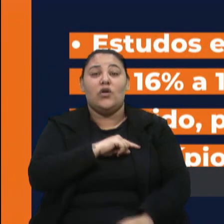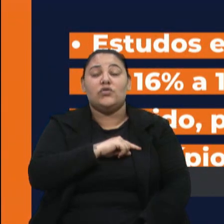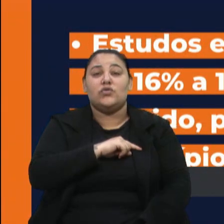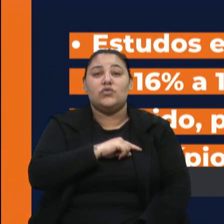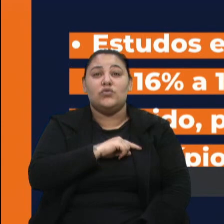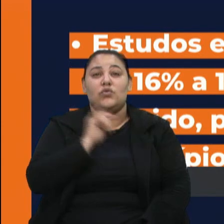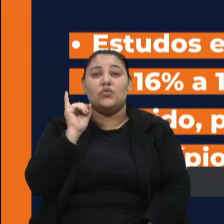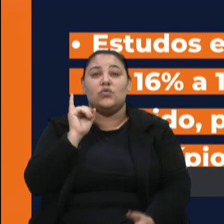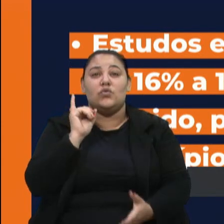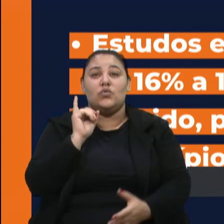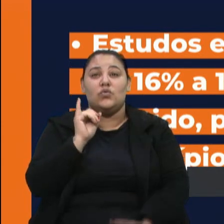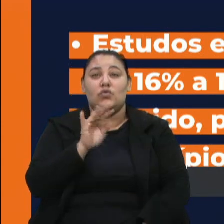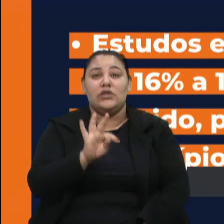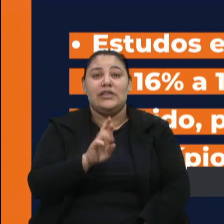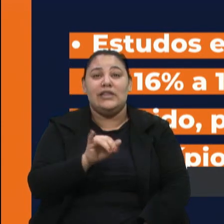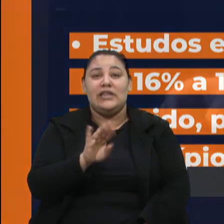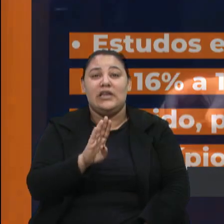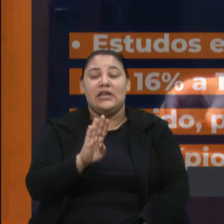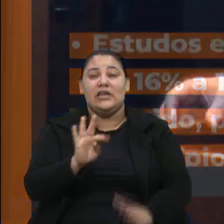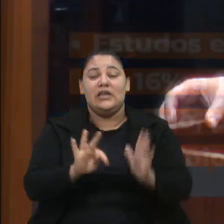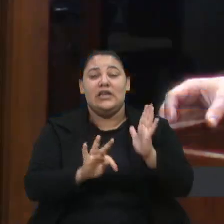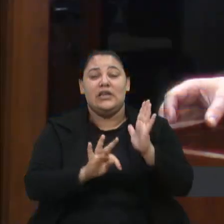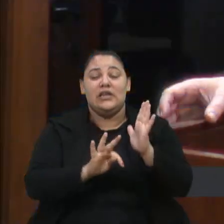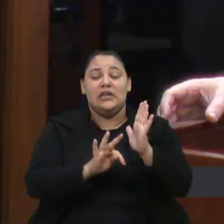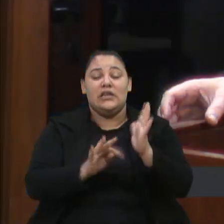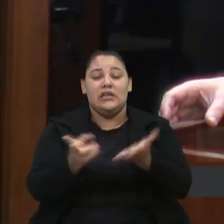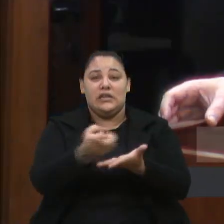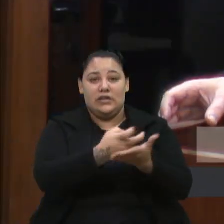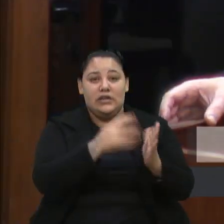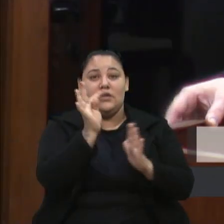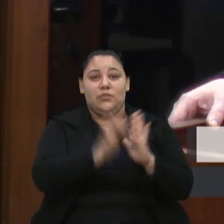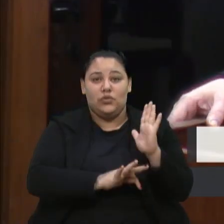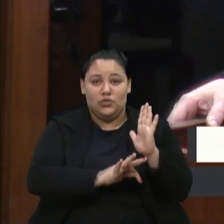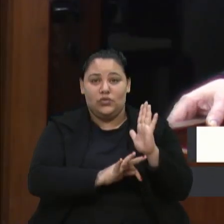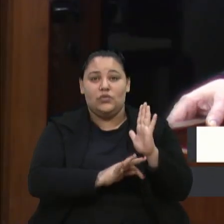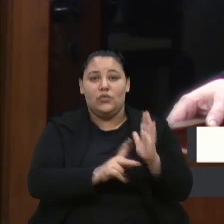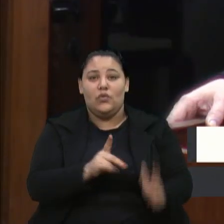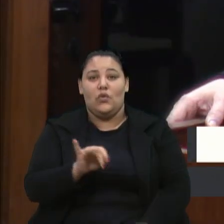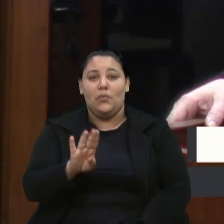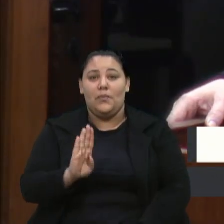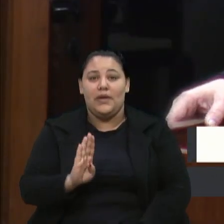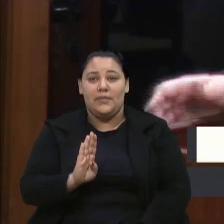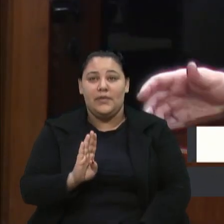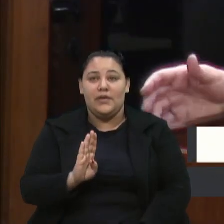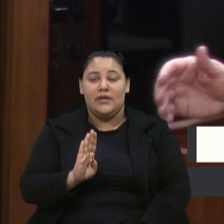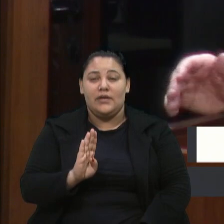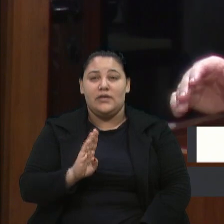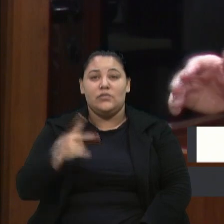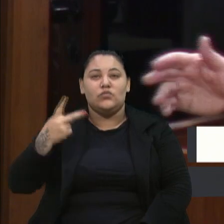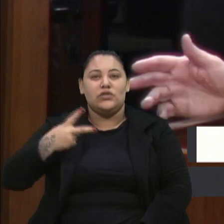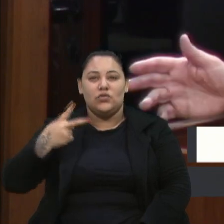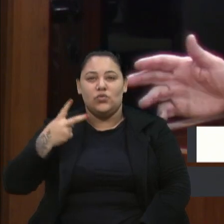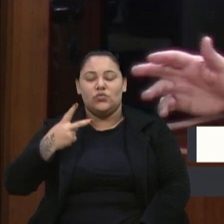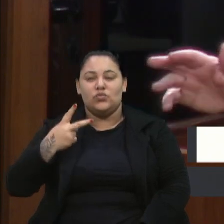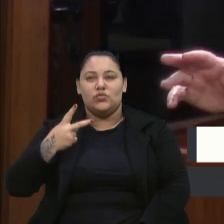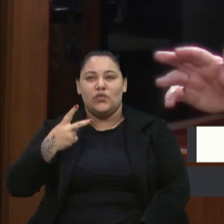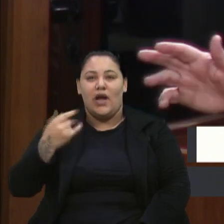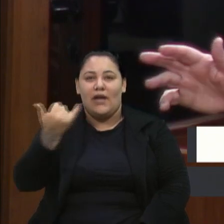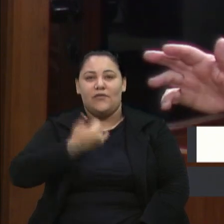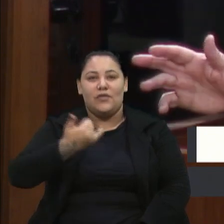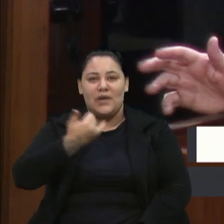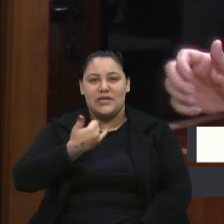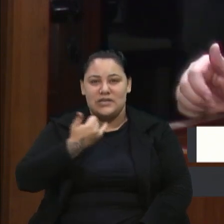33,71% do PIB, para vocês terem uma ideia de onde deu esse cálculo. Logo, segundo dados do governo federal, poderíamos estimar que um faturamento